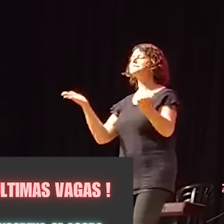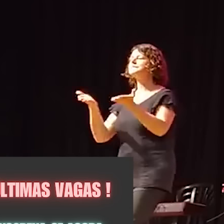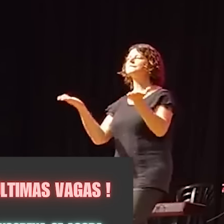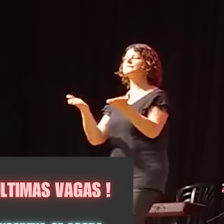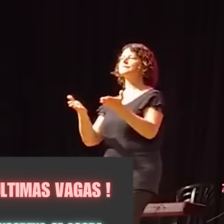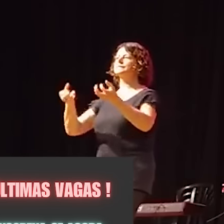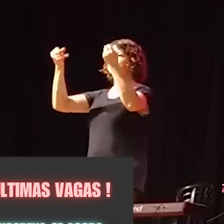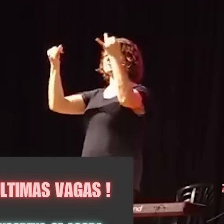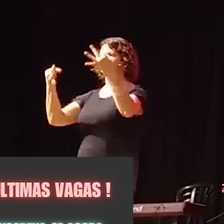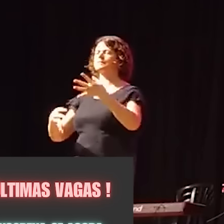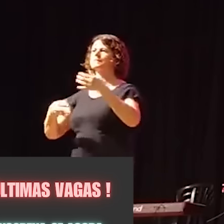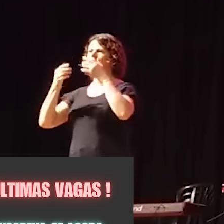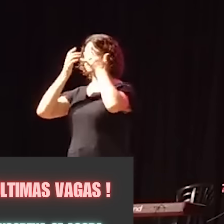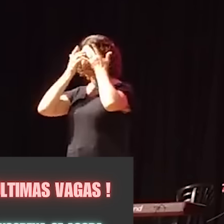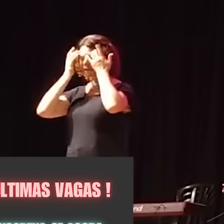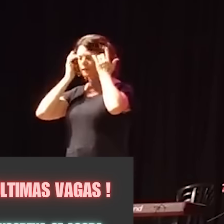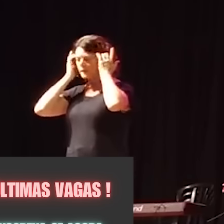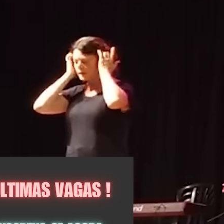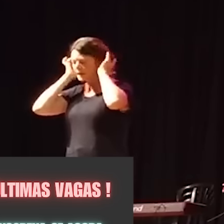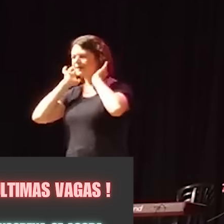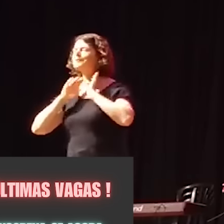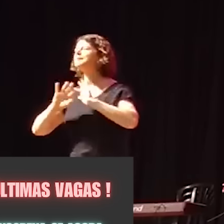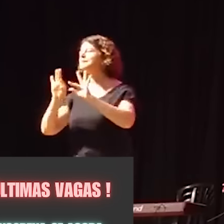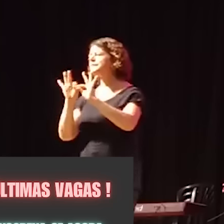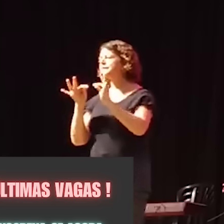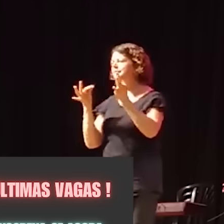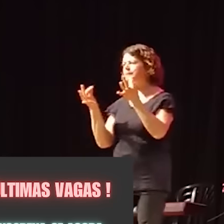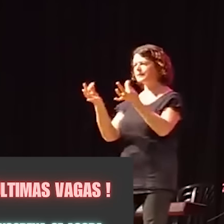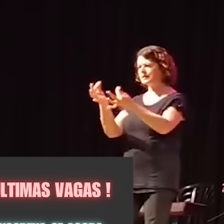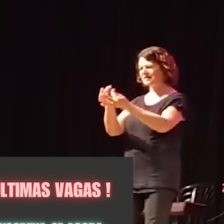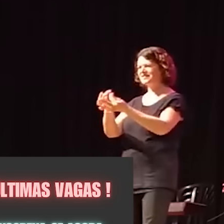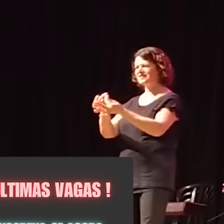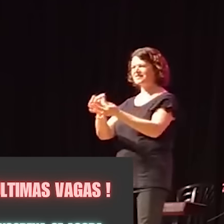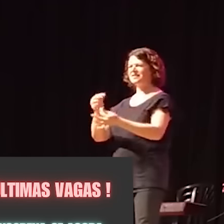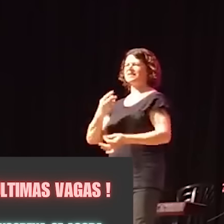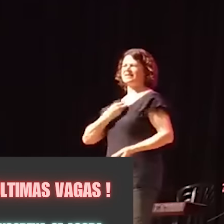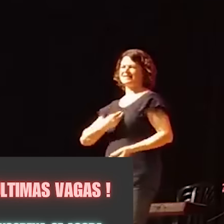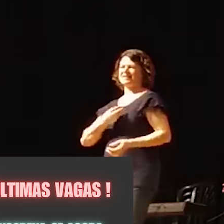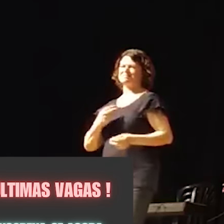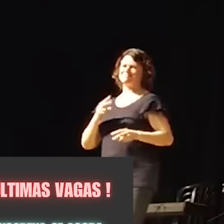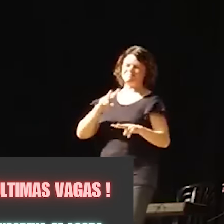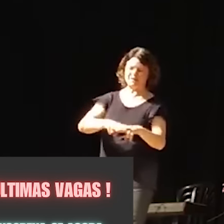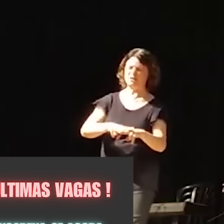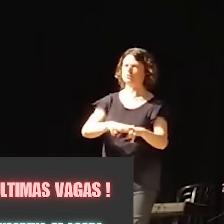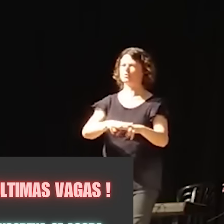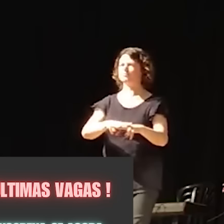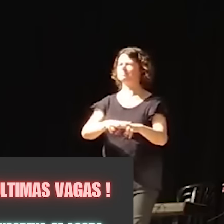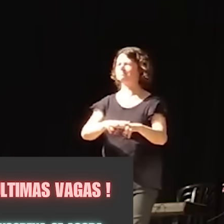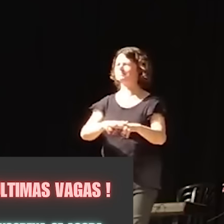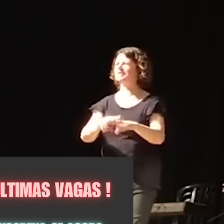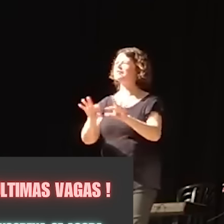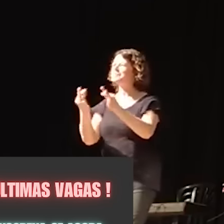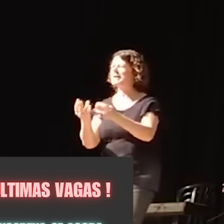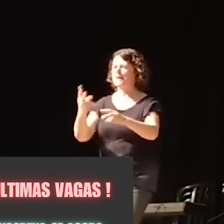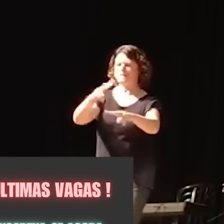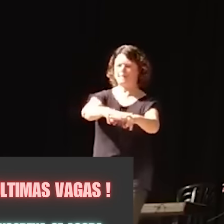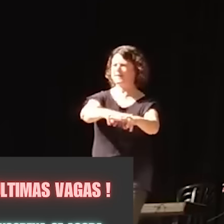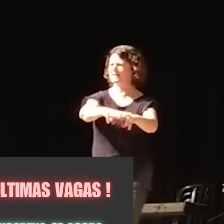a respeito de famílias que vão pro cativeiro e como nós tiramos as famílias de dentro de lá semana